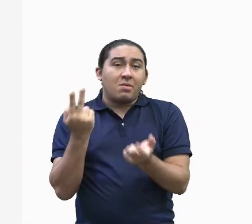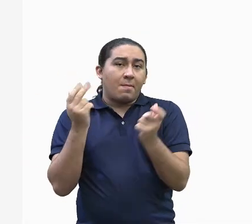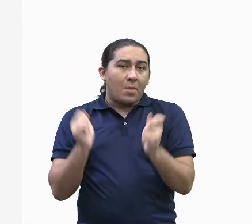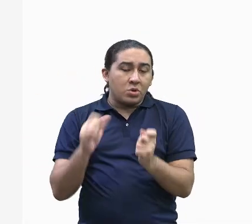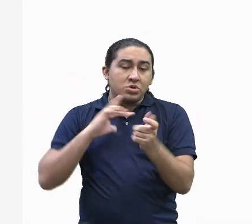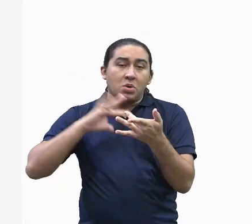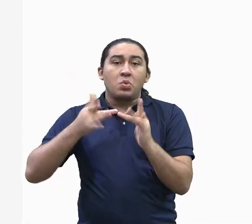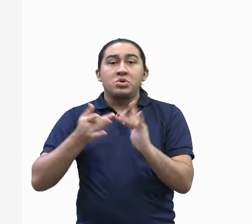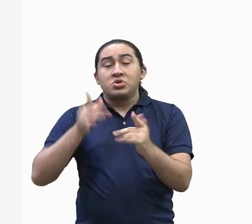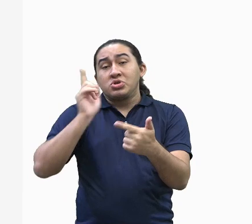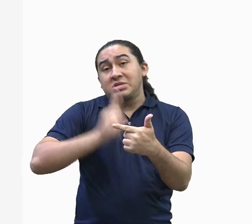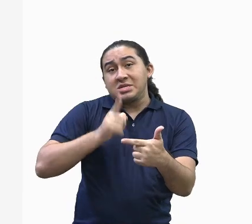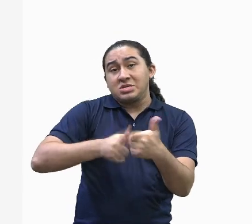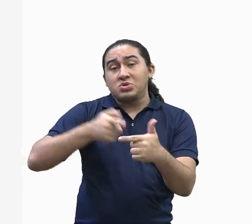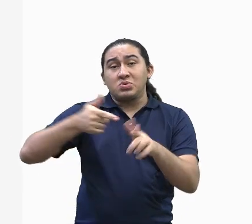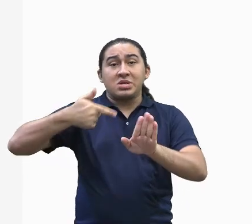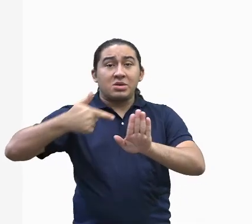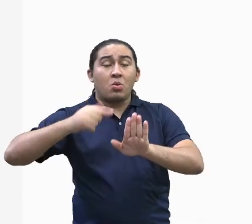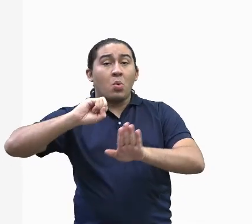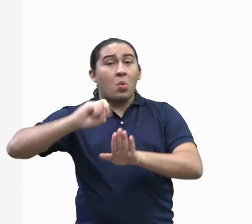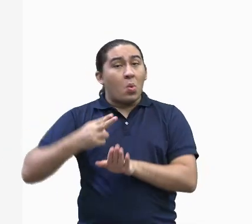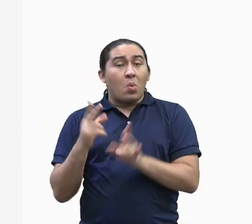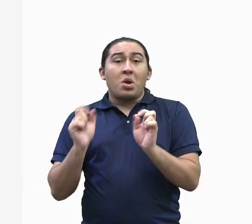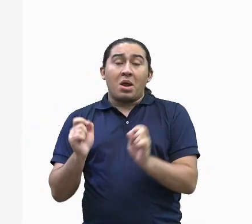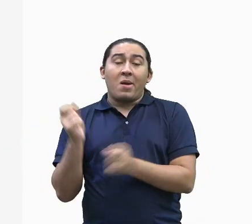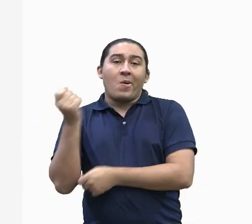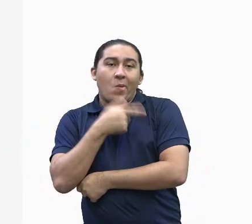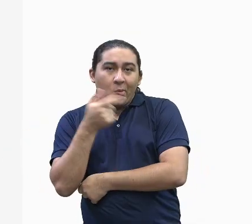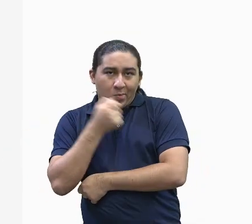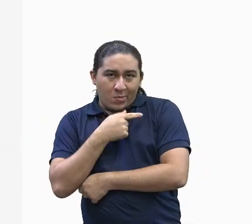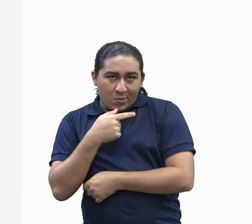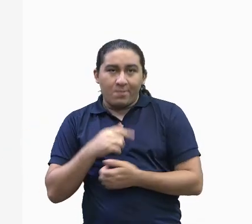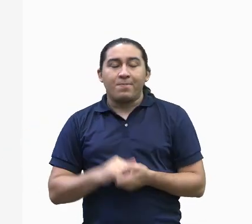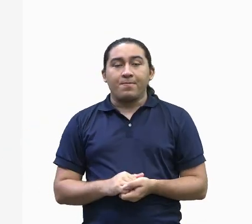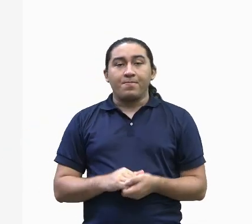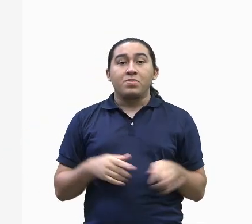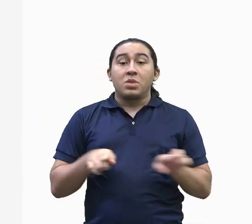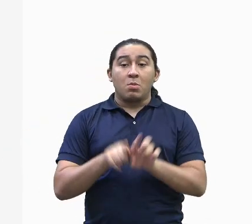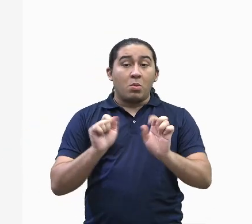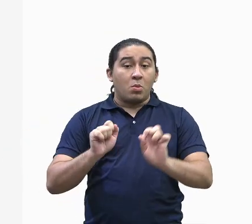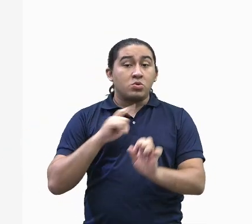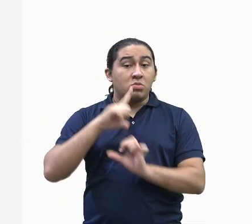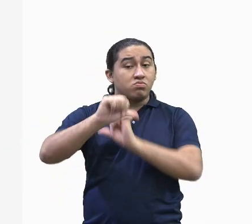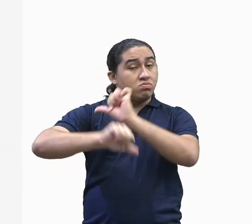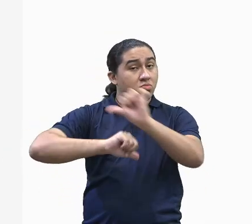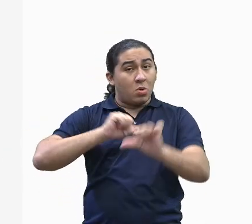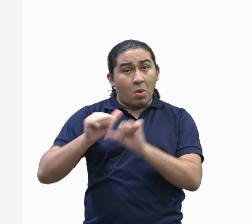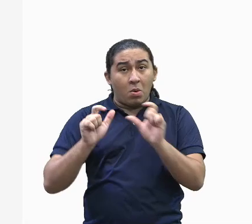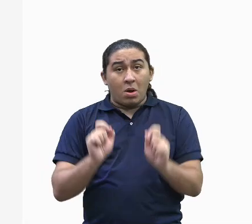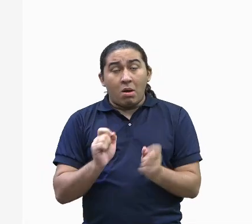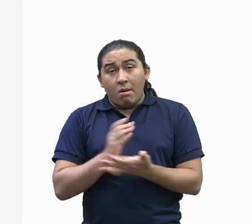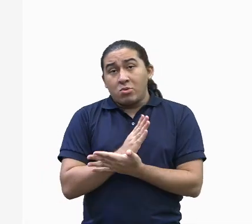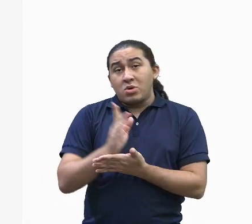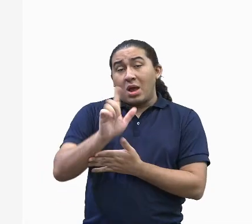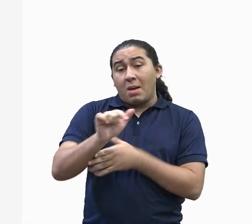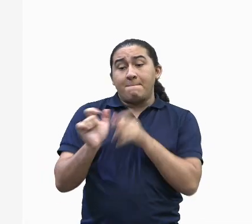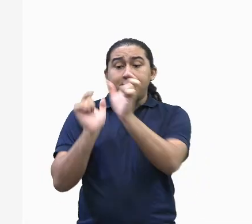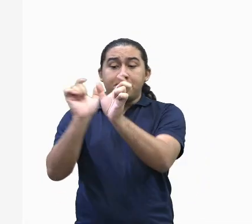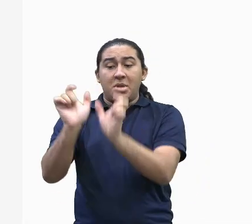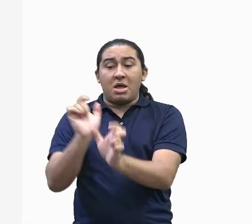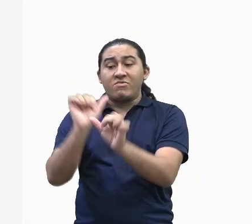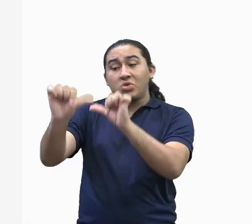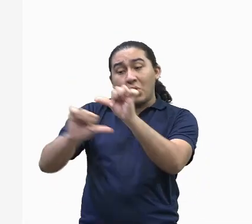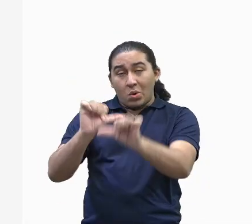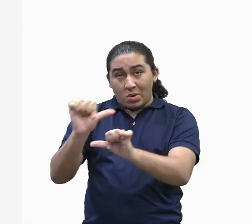ser satírico, ou então cômico, humorístico. Além de mudar geralmente o sentido original,